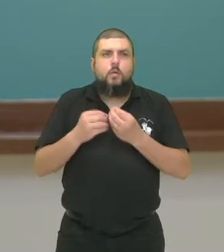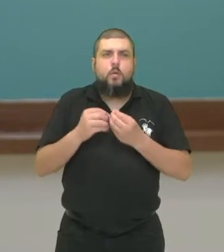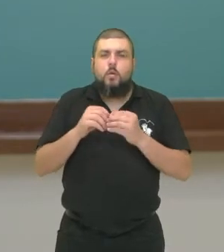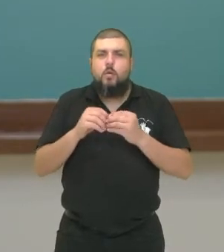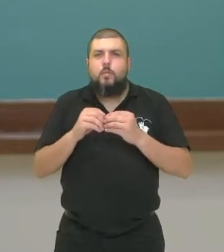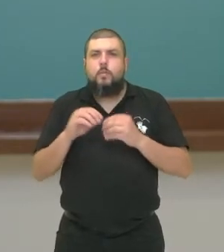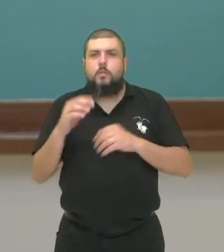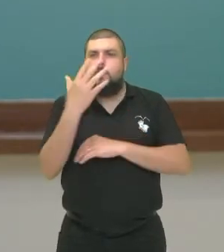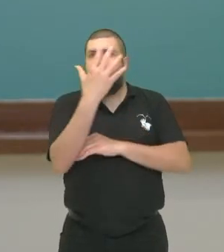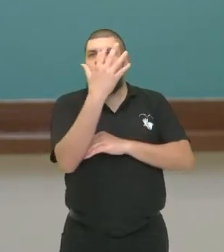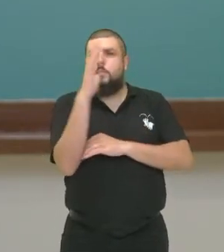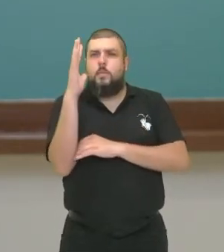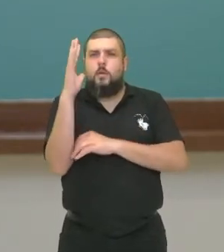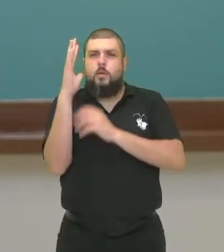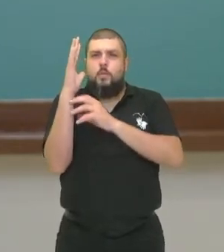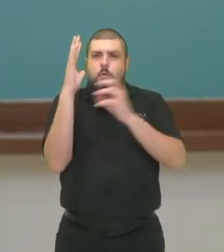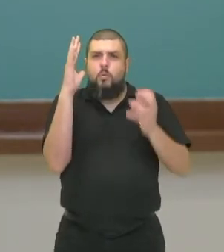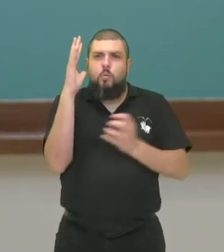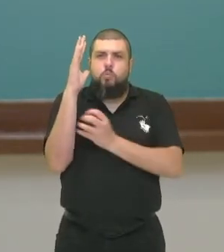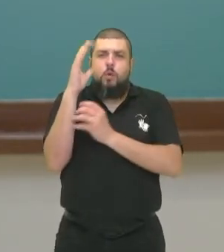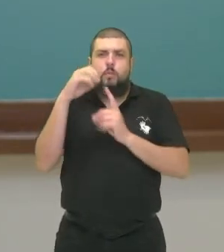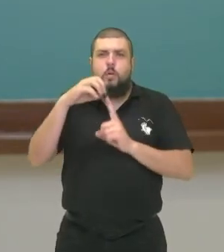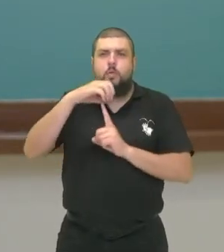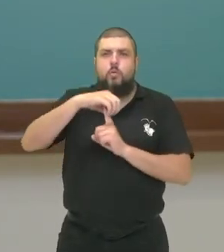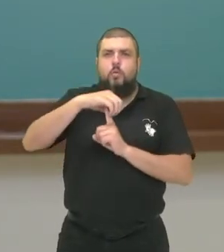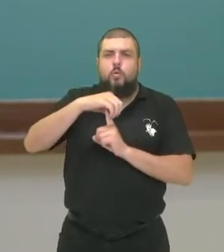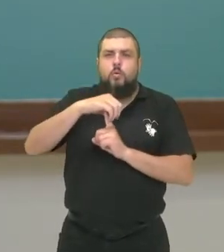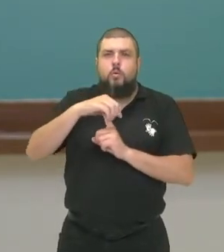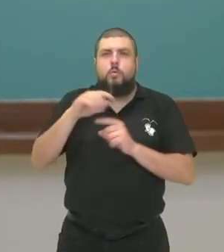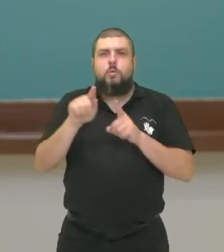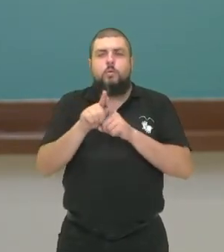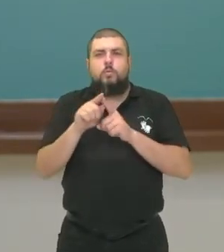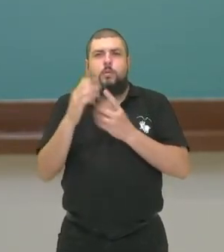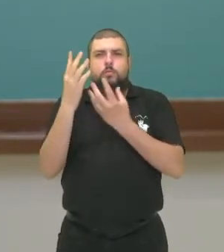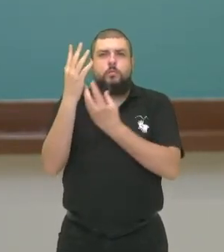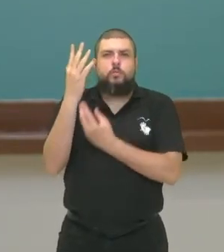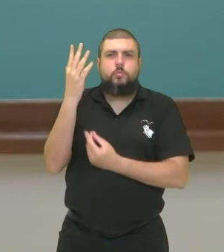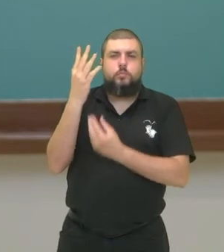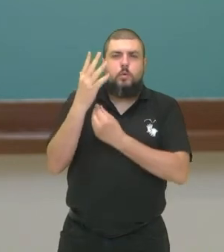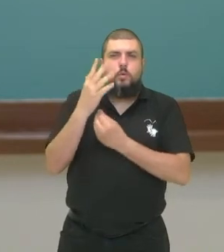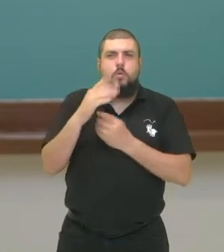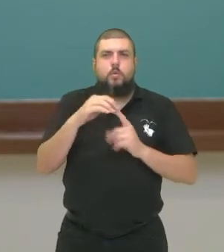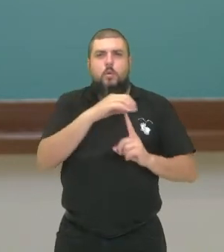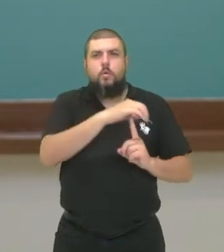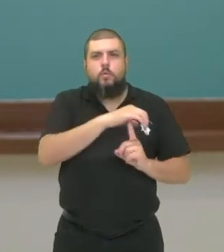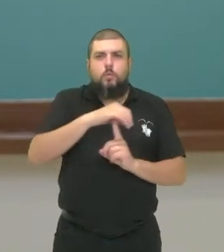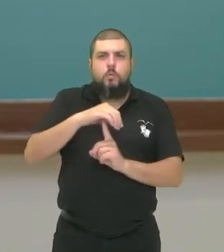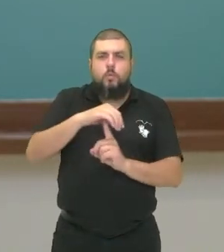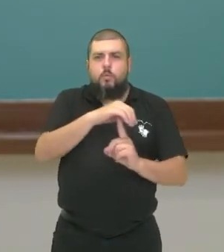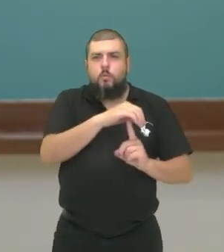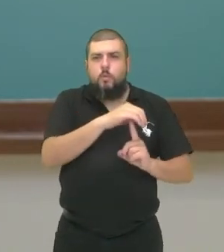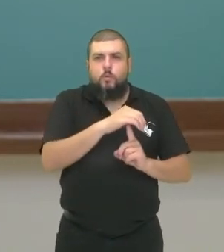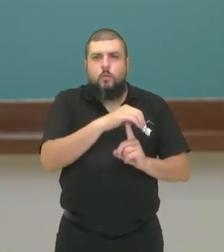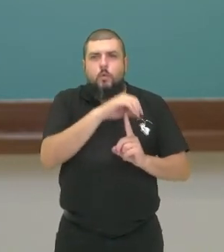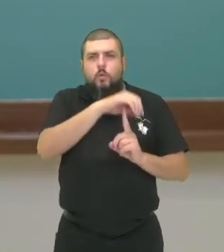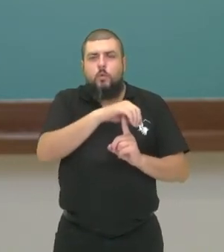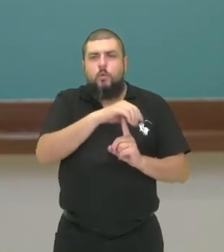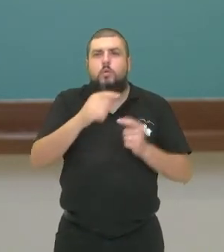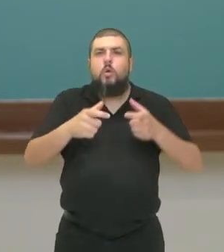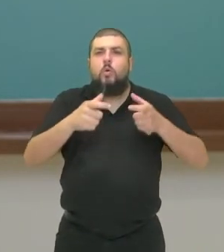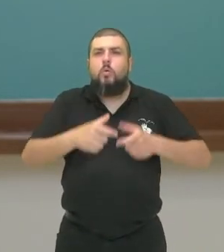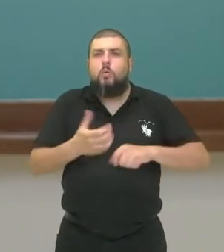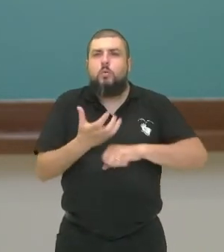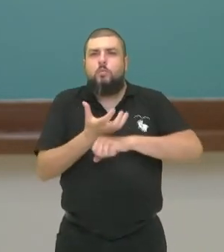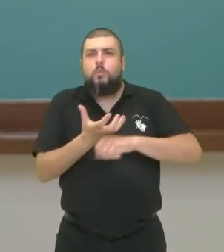entre plantas e fungos, e também na forma de líquens, que também acontece entre fungos, só que daí com algas, de maneira